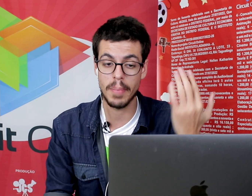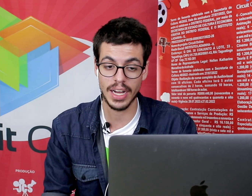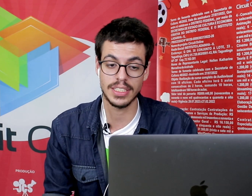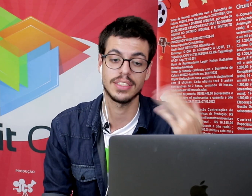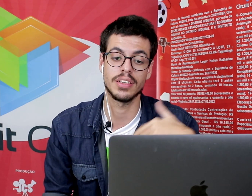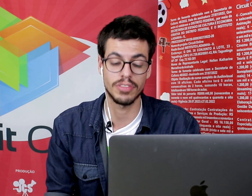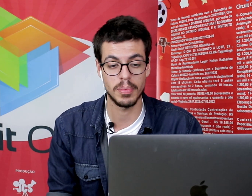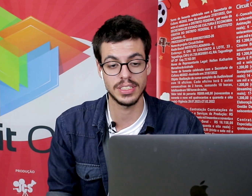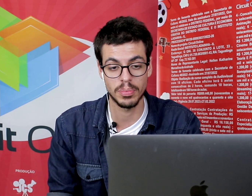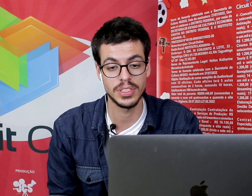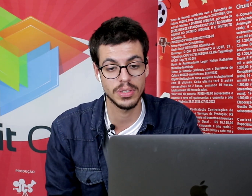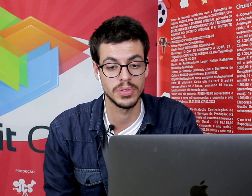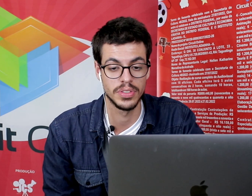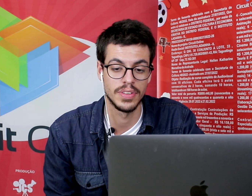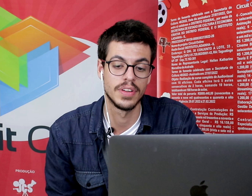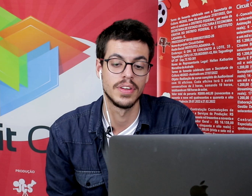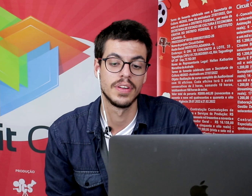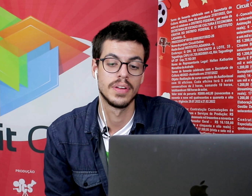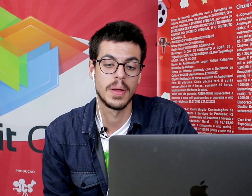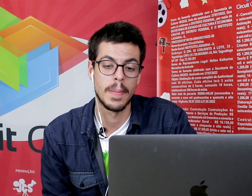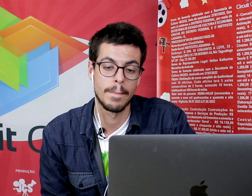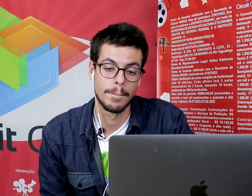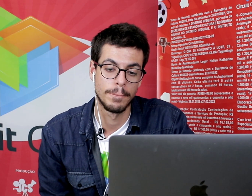tem mais informação por segundo.